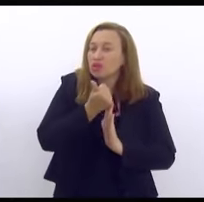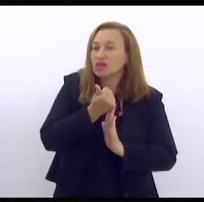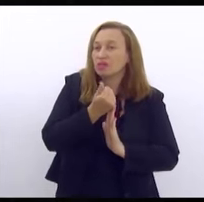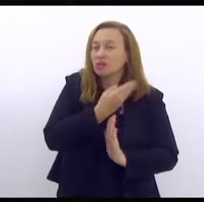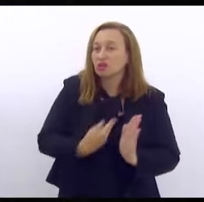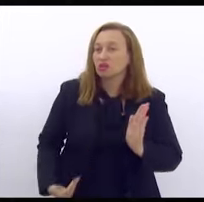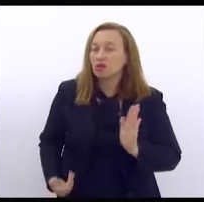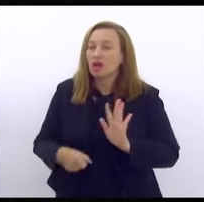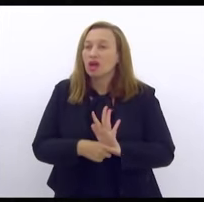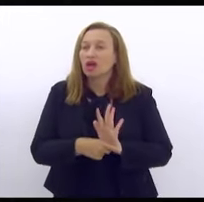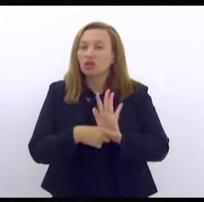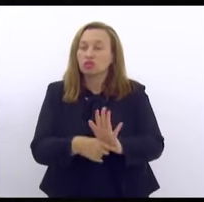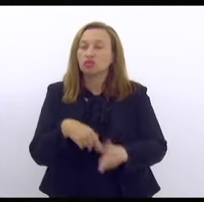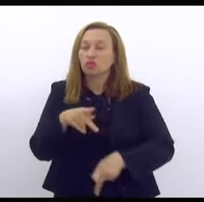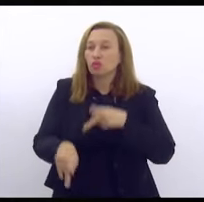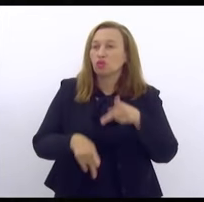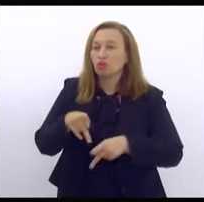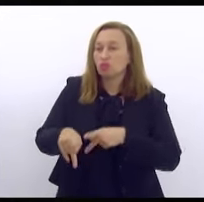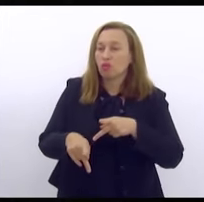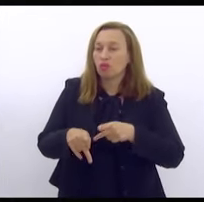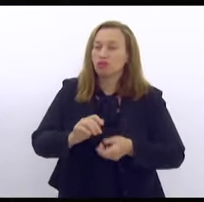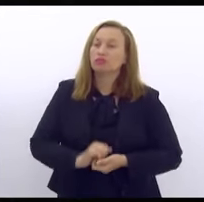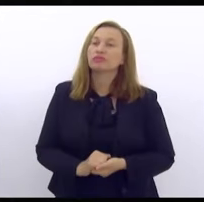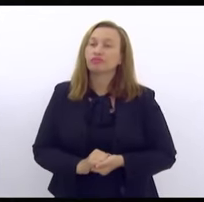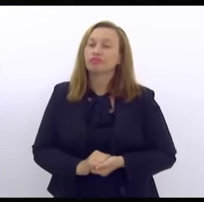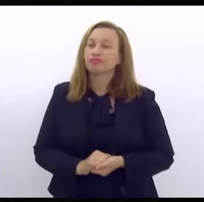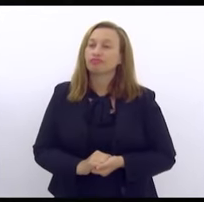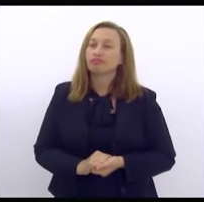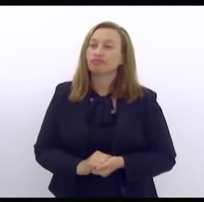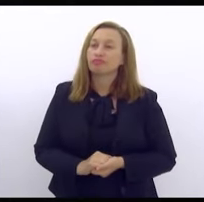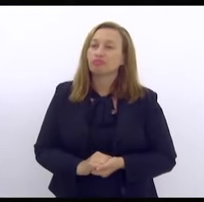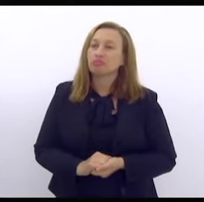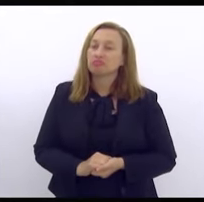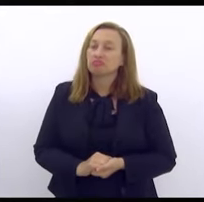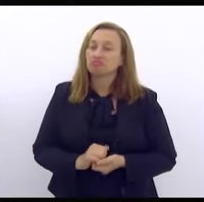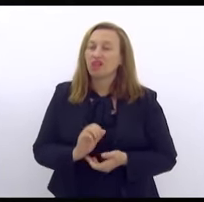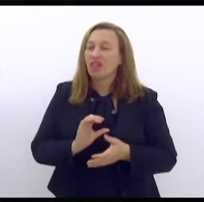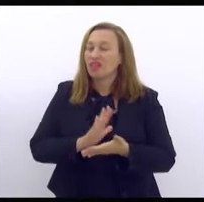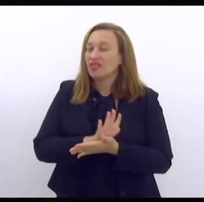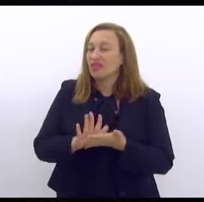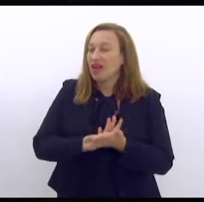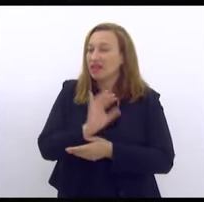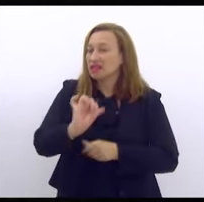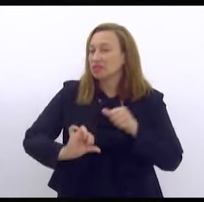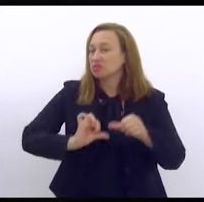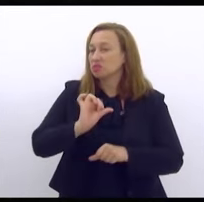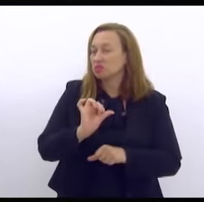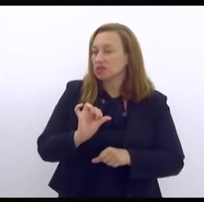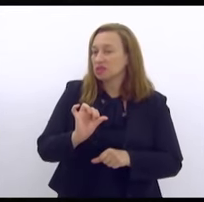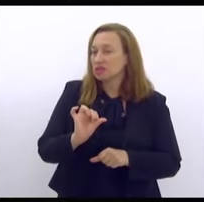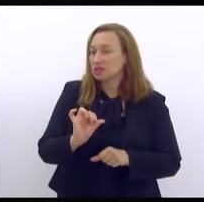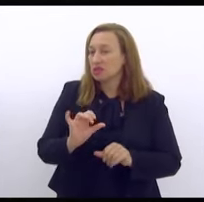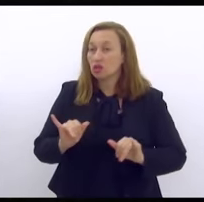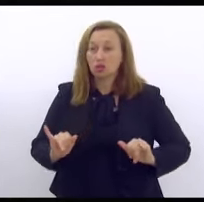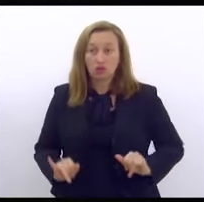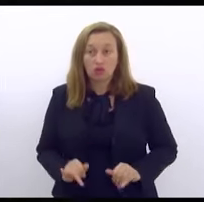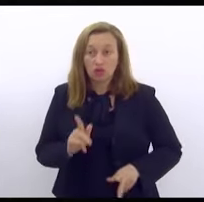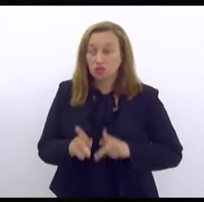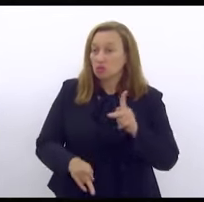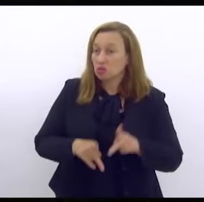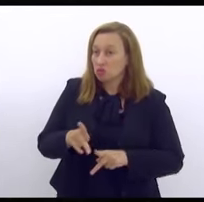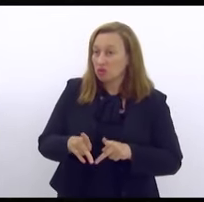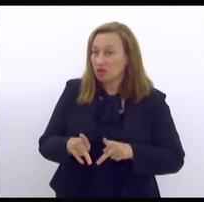o trabalhador fluminense na ponta e com que nenhuma mudança na realidade sofrida do nosso povo